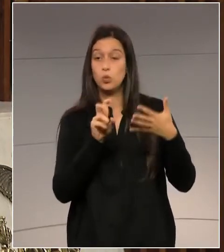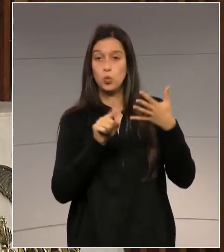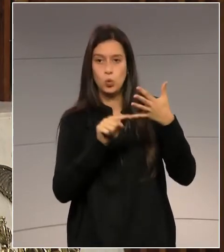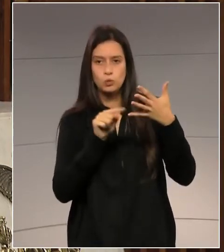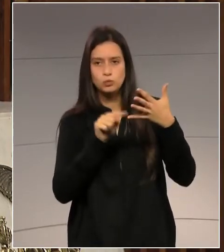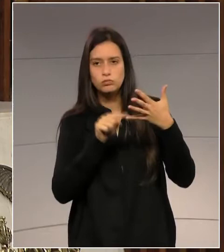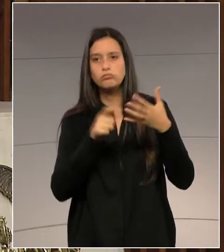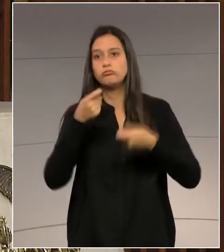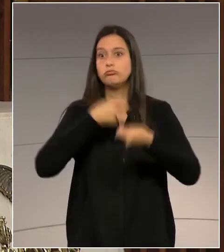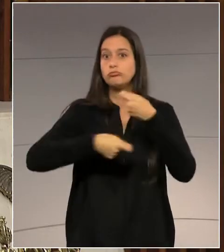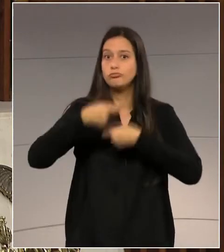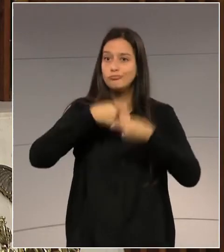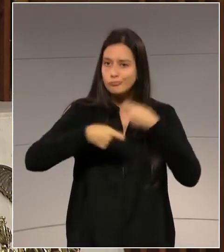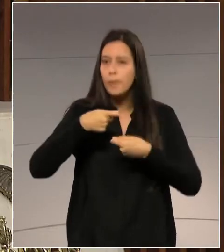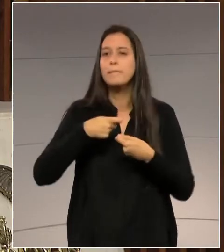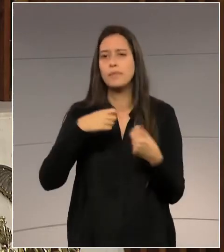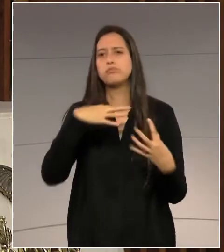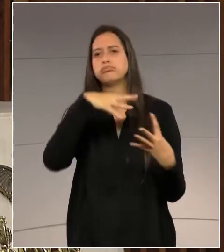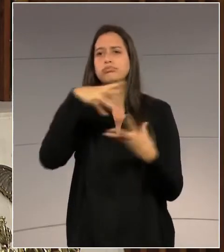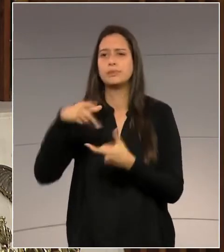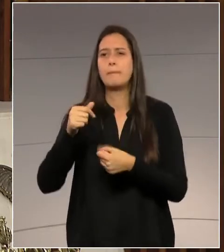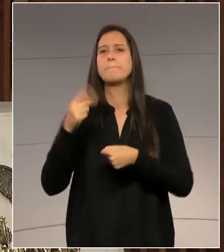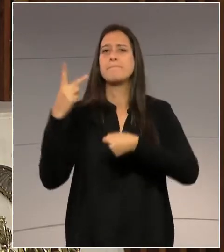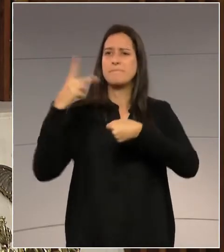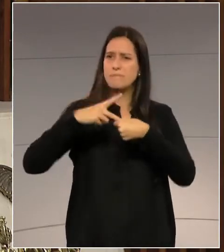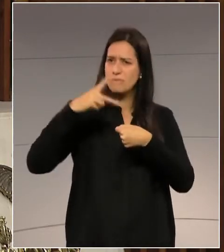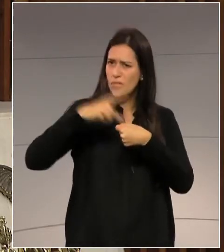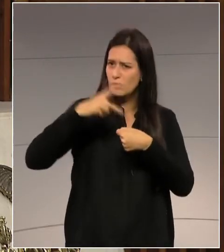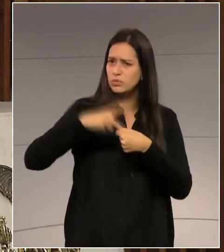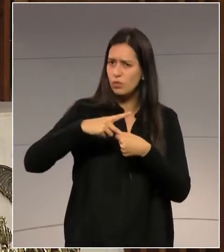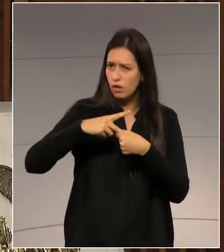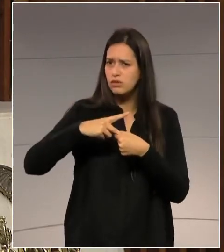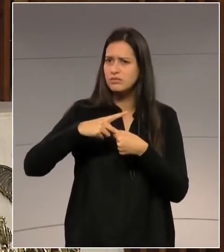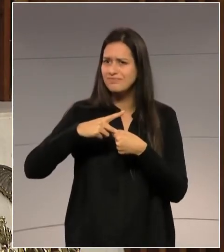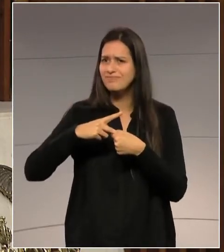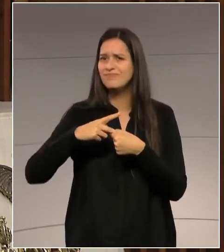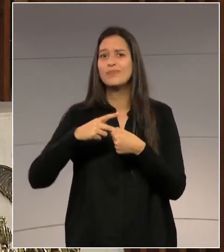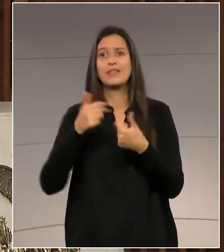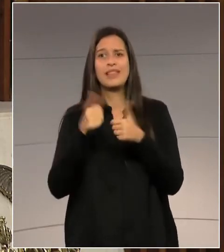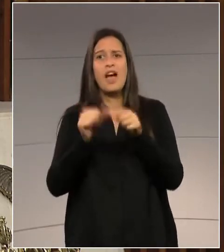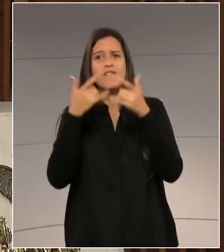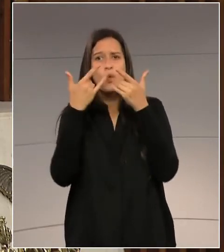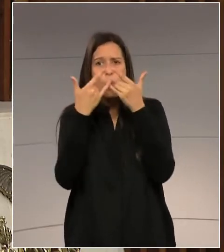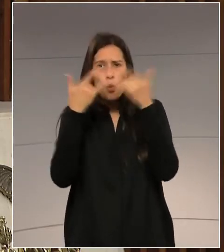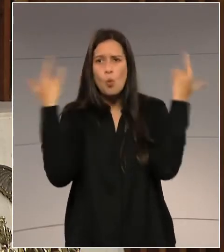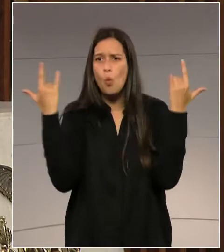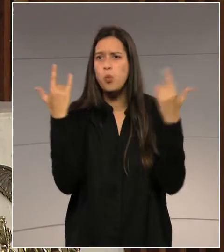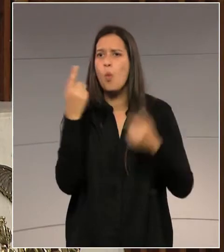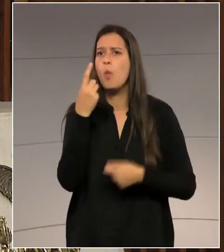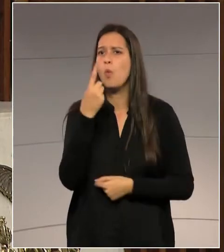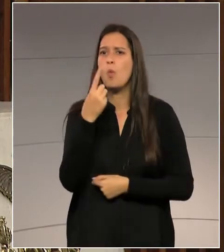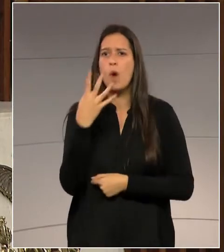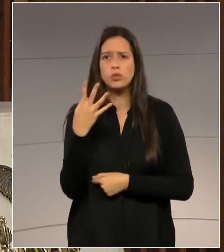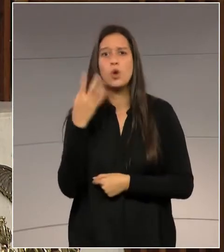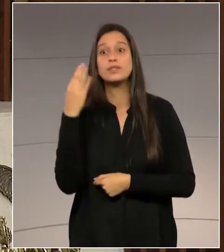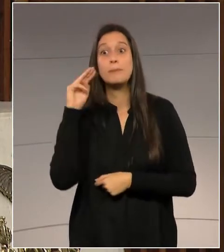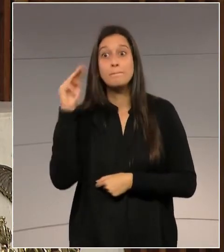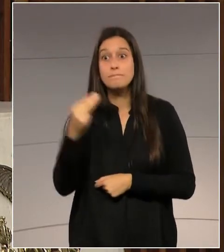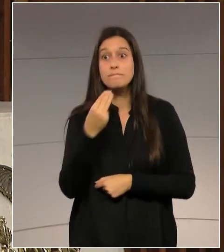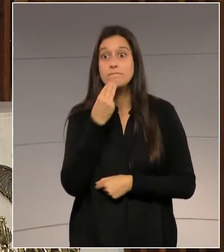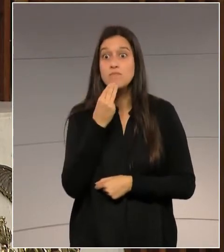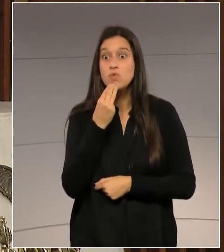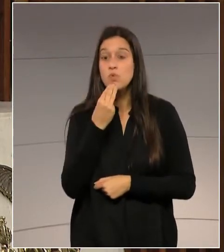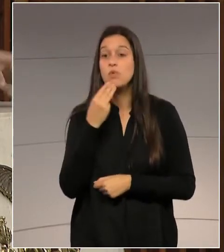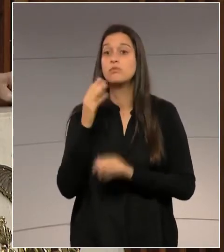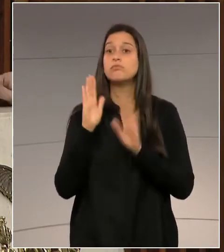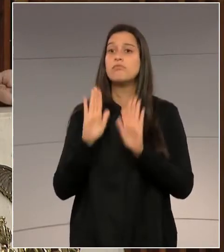15,4 bilhões passou a valer 214 bilhões é esse o lula e se o lula que mete medo por